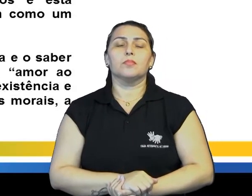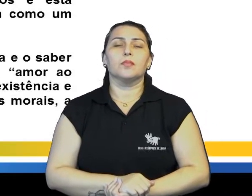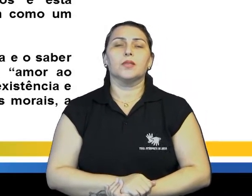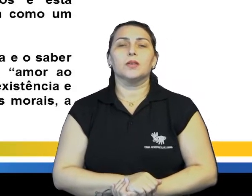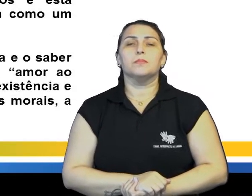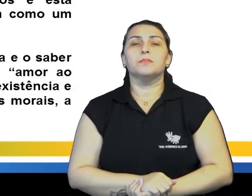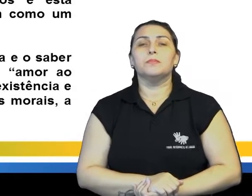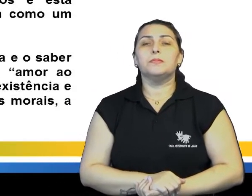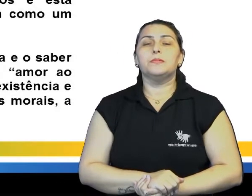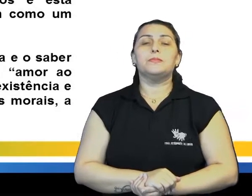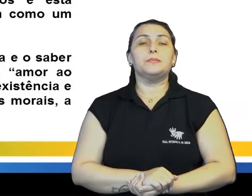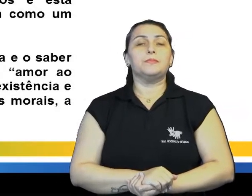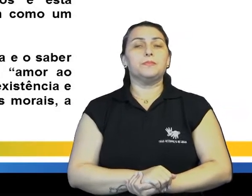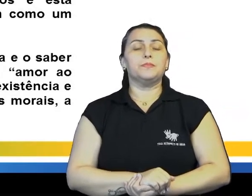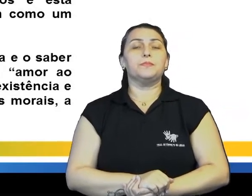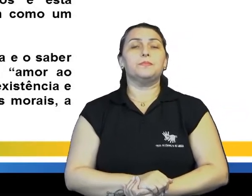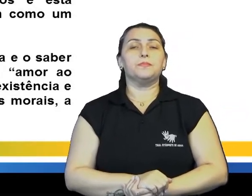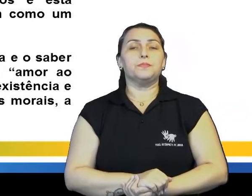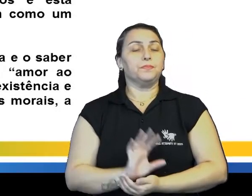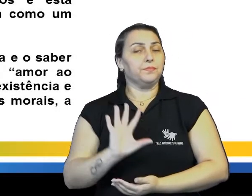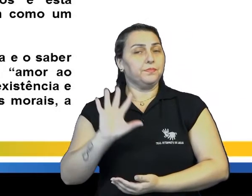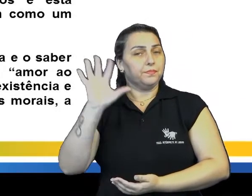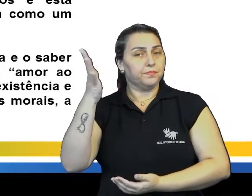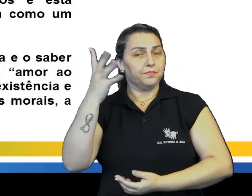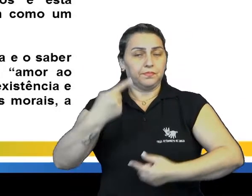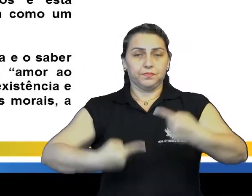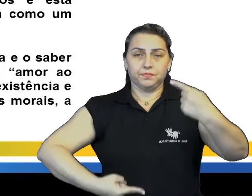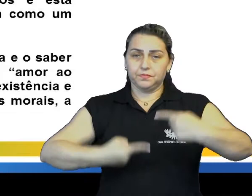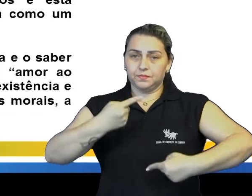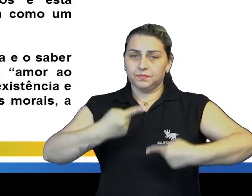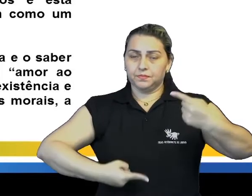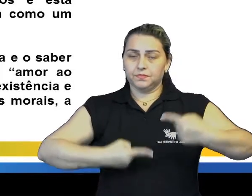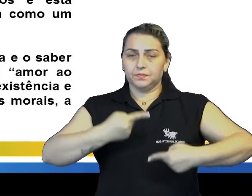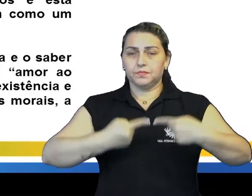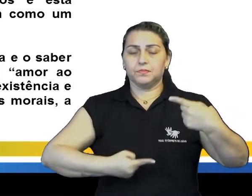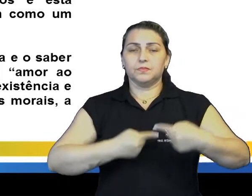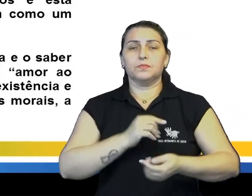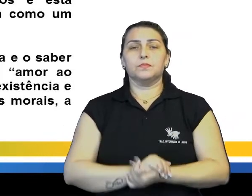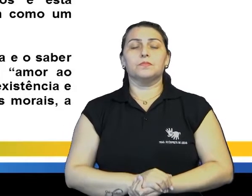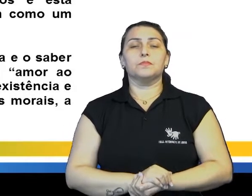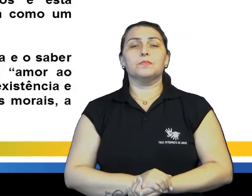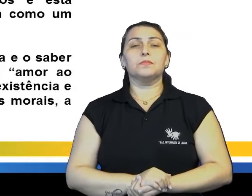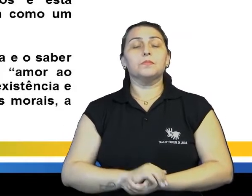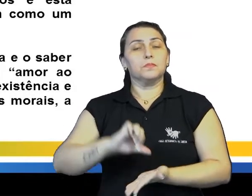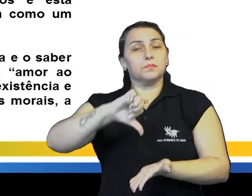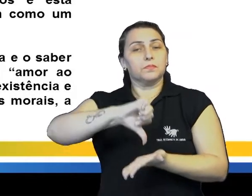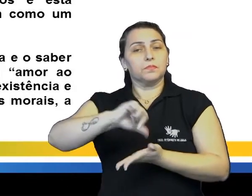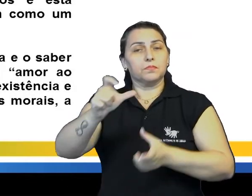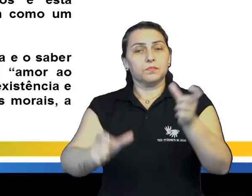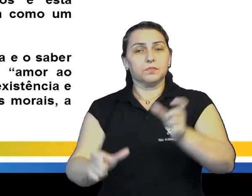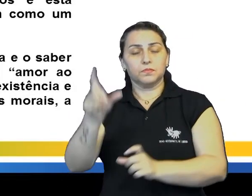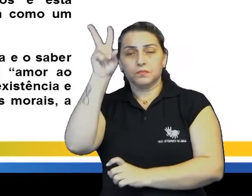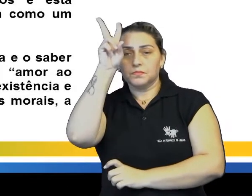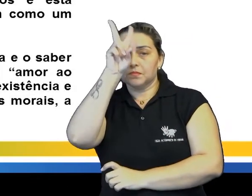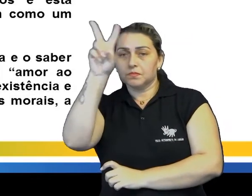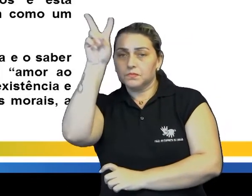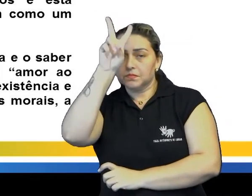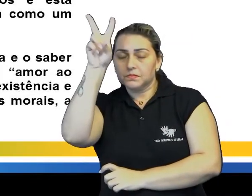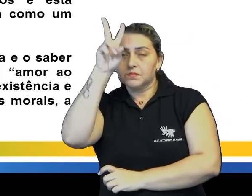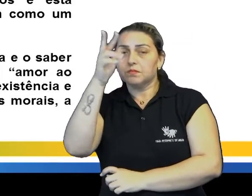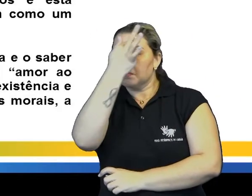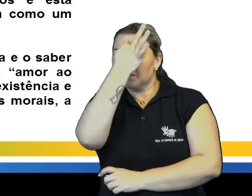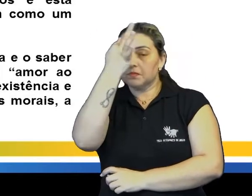discussões antropológicas em torno da realidade política, tá? Os atenienses e historiadores